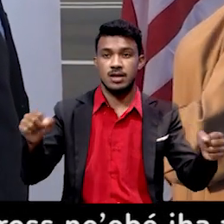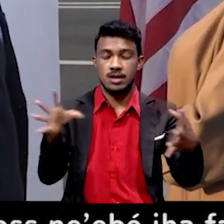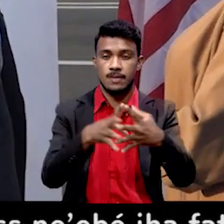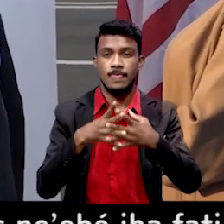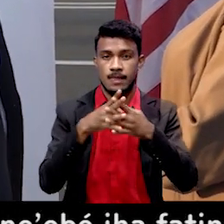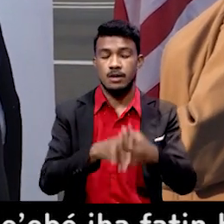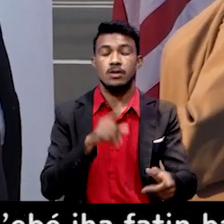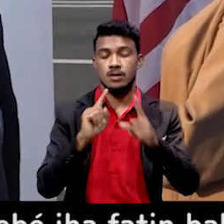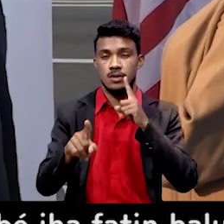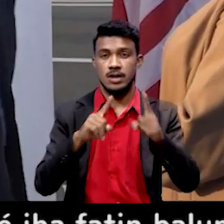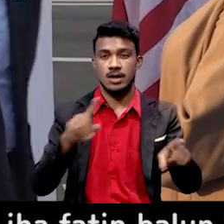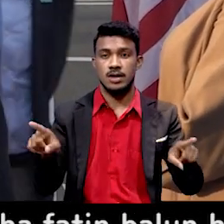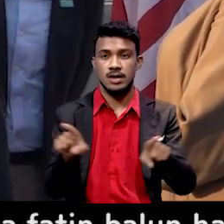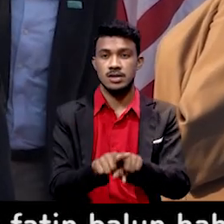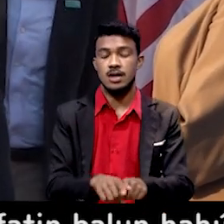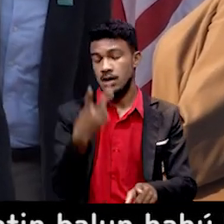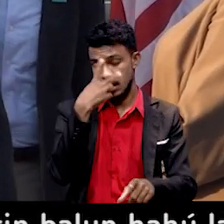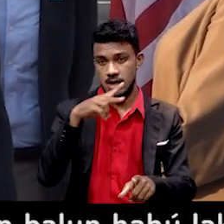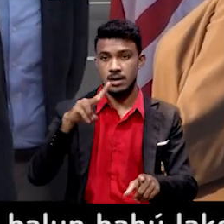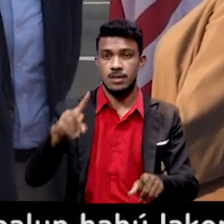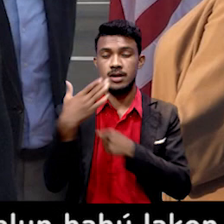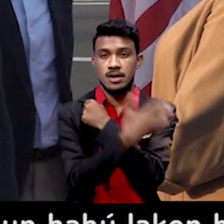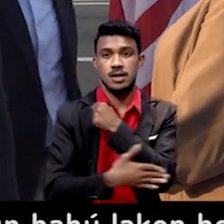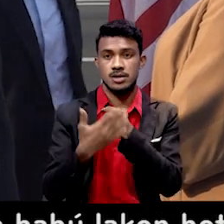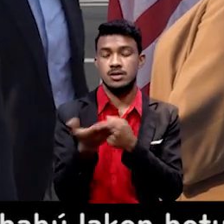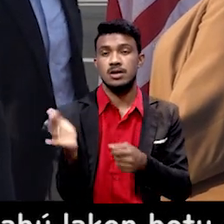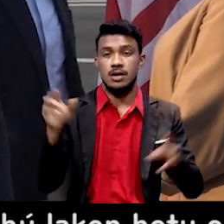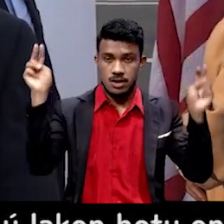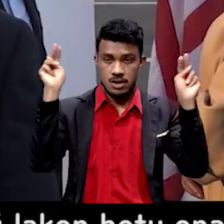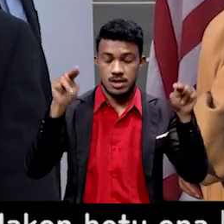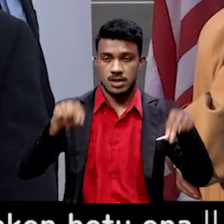Biden, até a carta, pois é, Reba, nações sem necessidade,